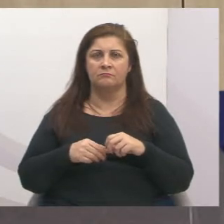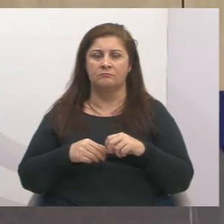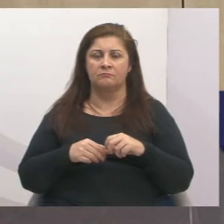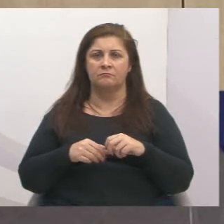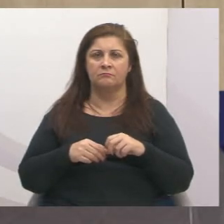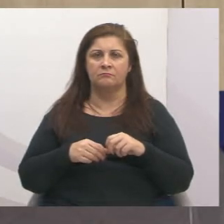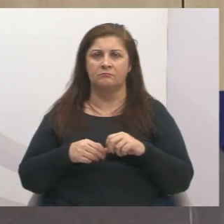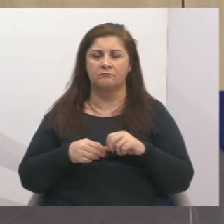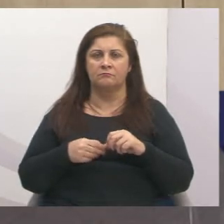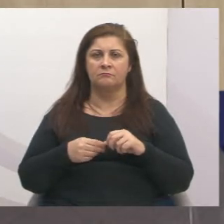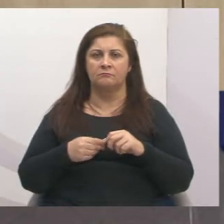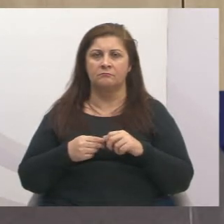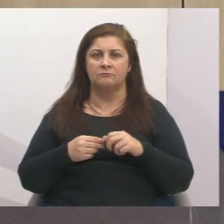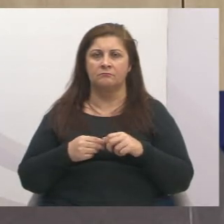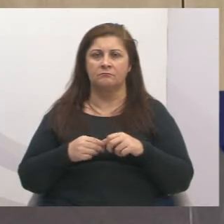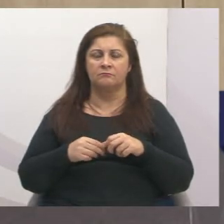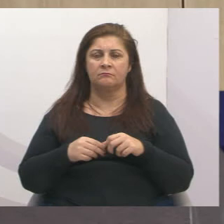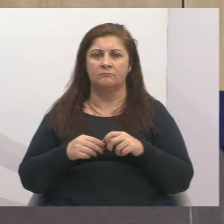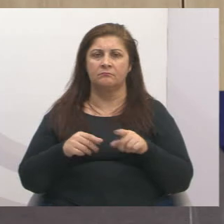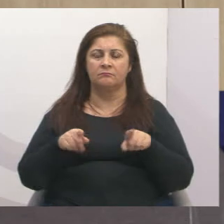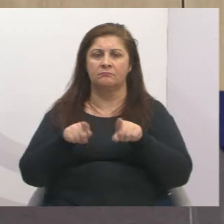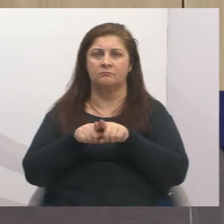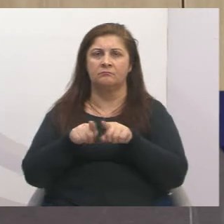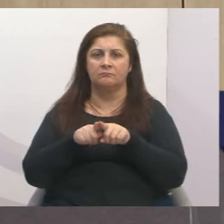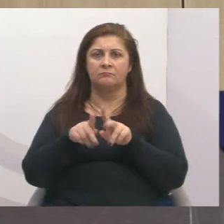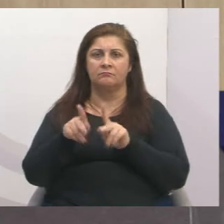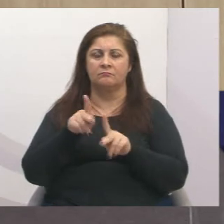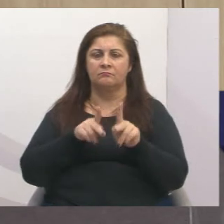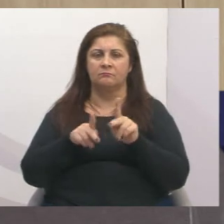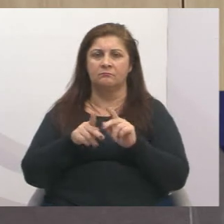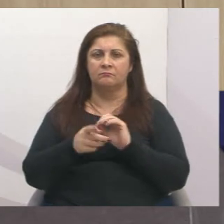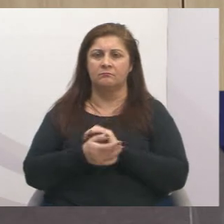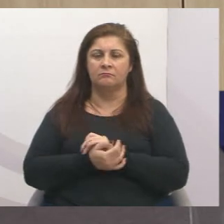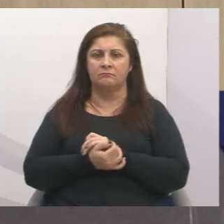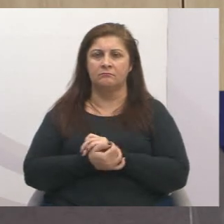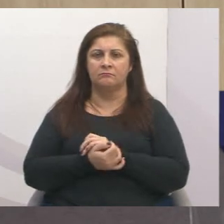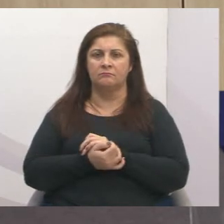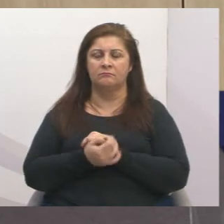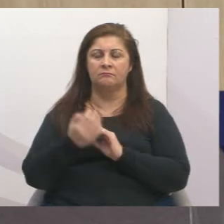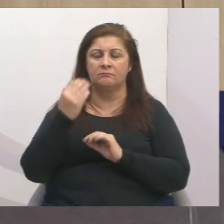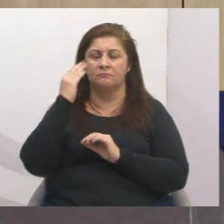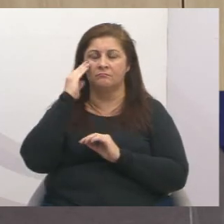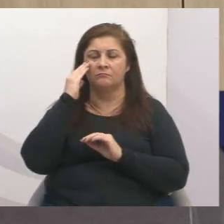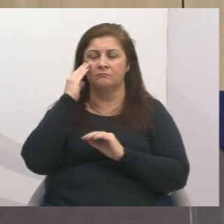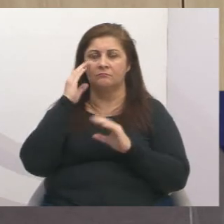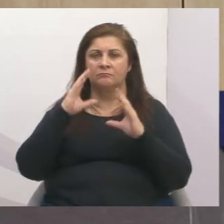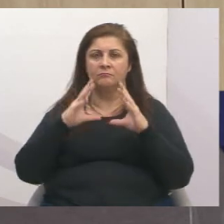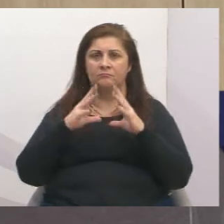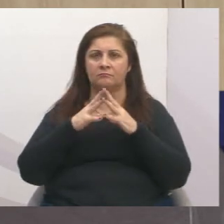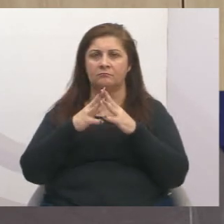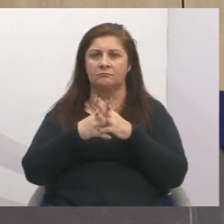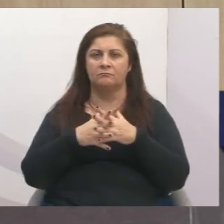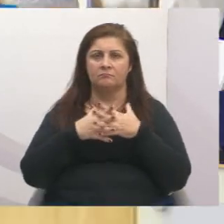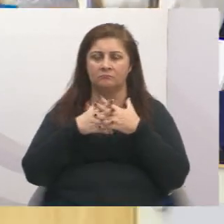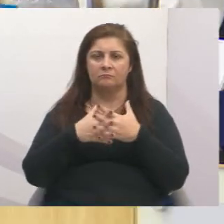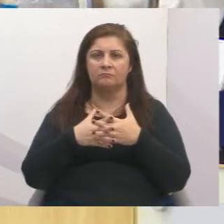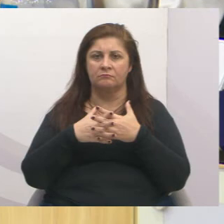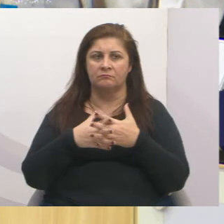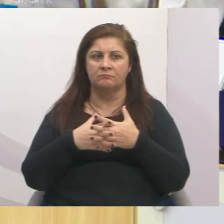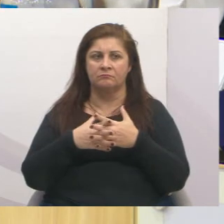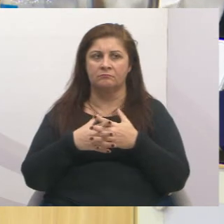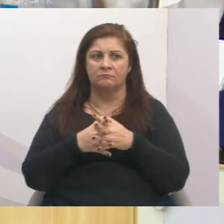a Sueli, também dos munícipes. Entendo todas as dificuldades de compreender a